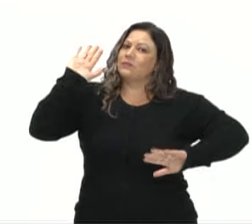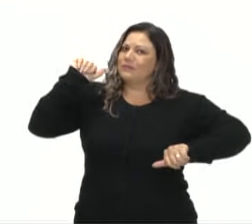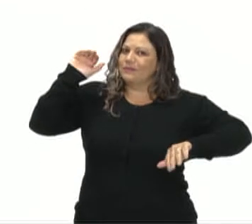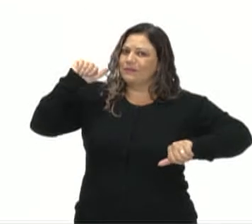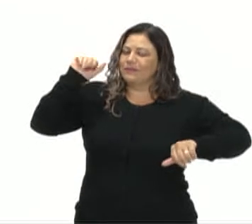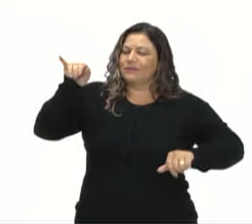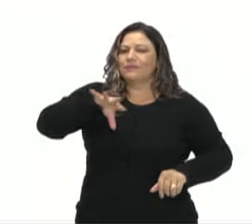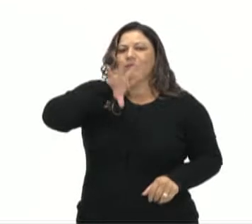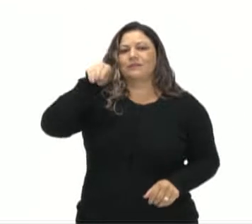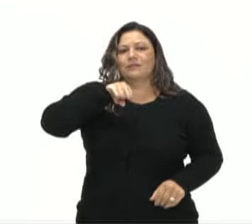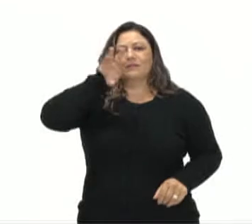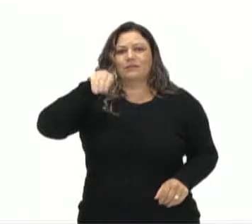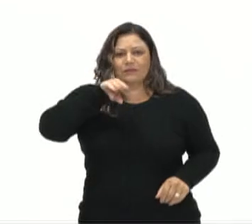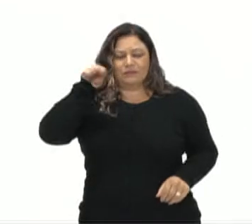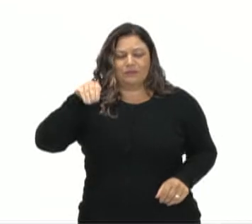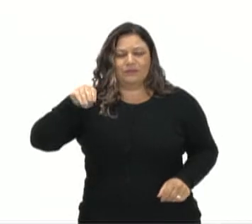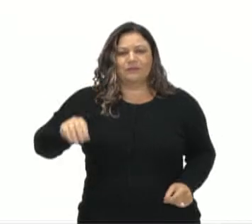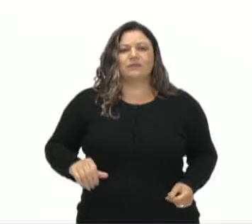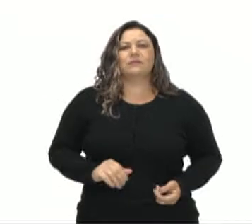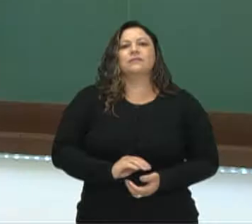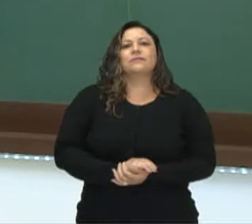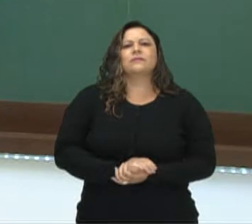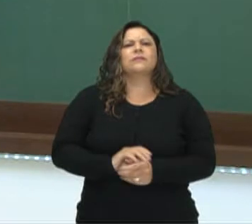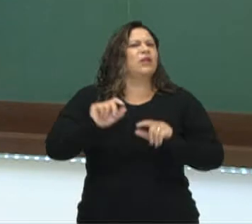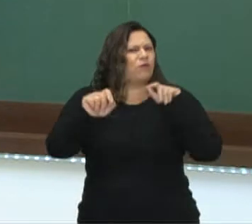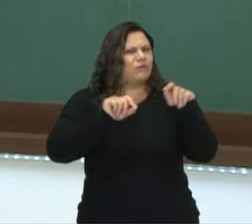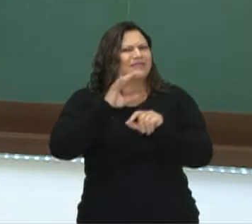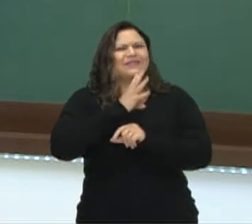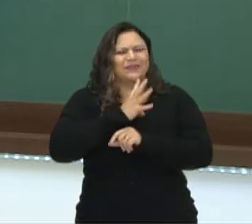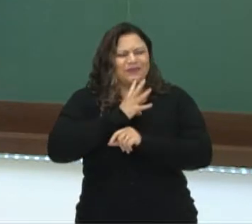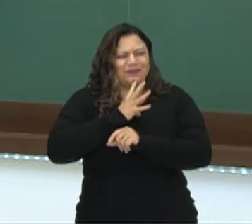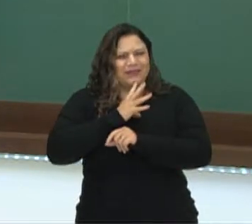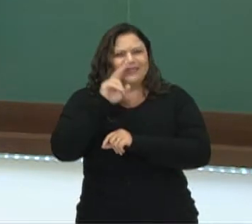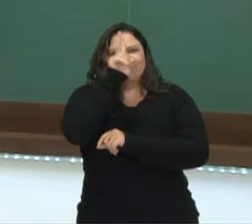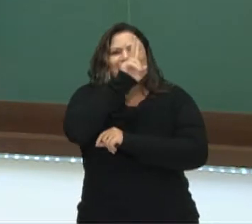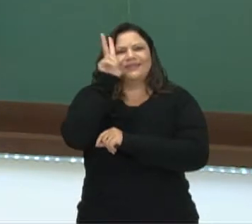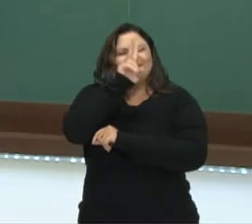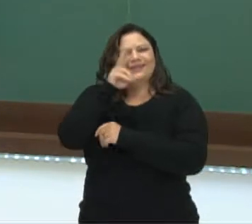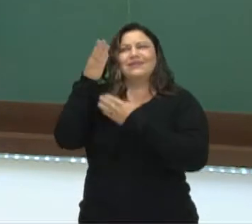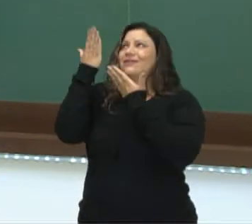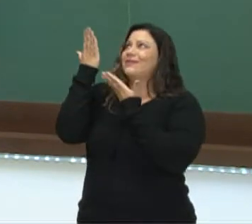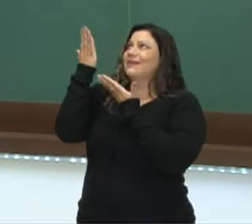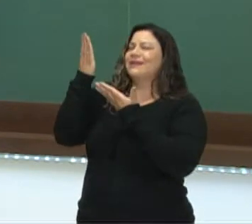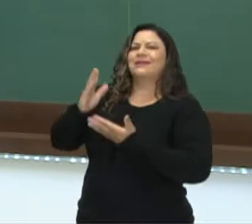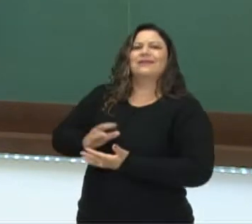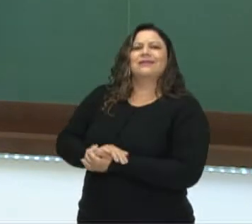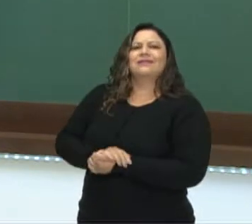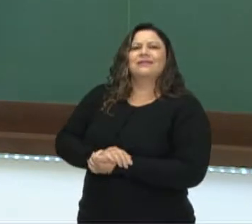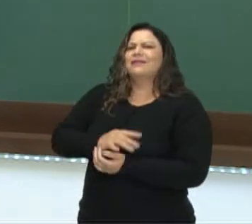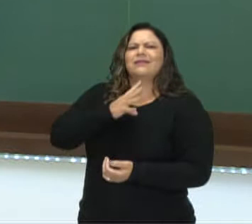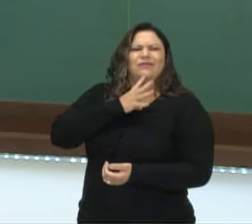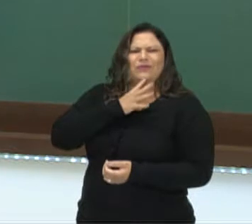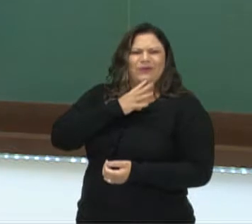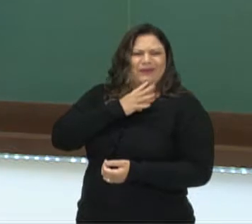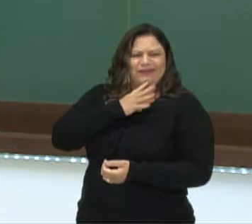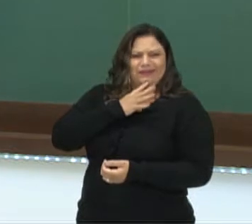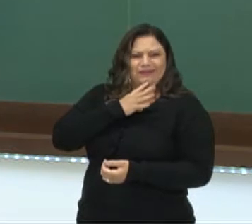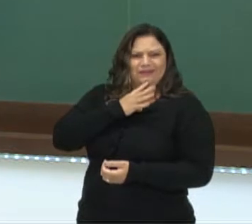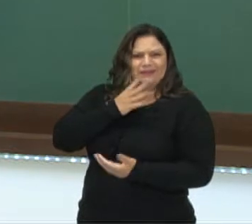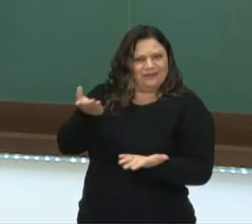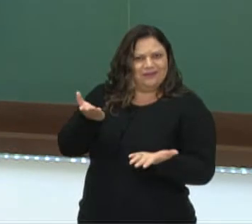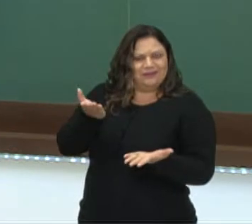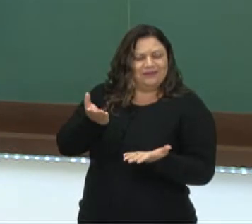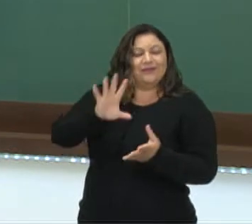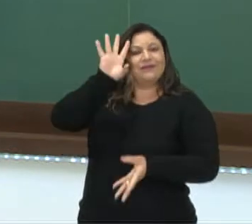de los Dientes. Por um acaso vocês conhecem essa história? Se não conhecem, vamos aqui a uma